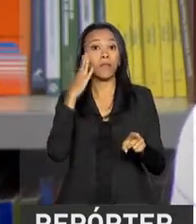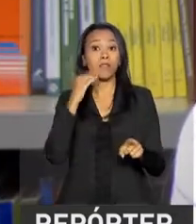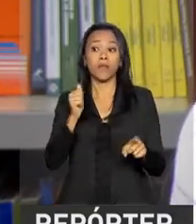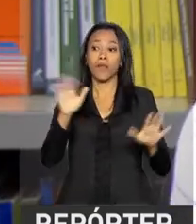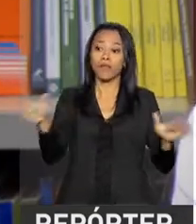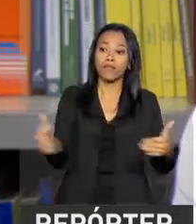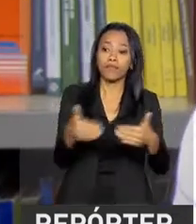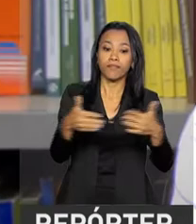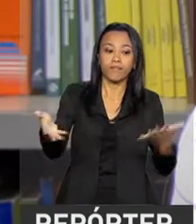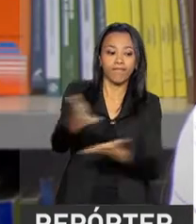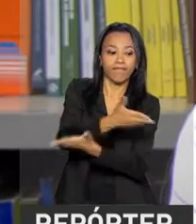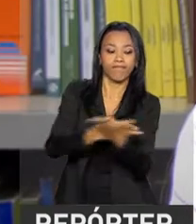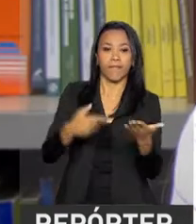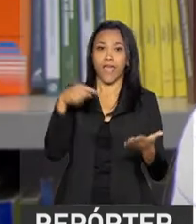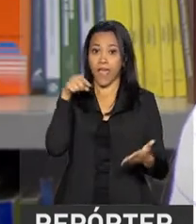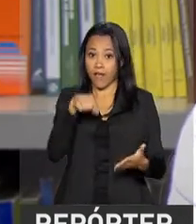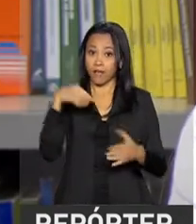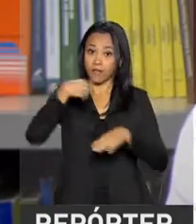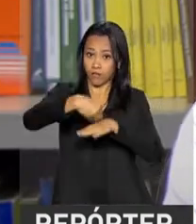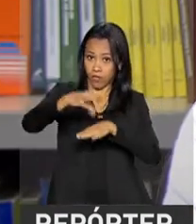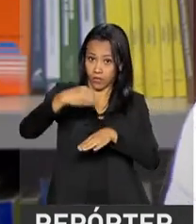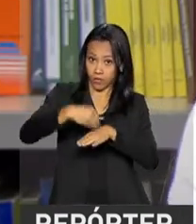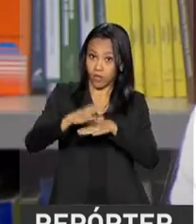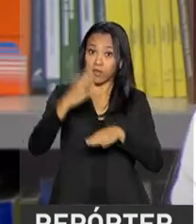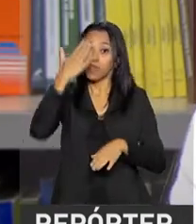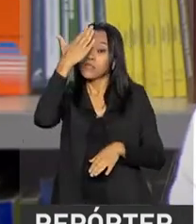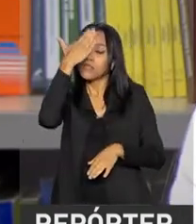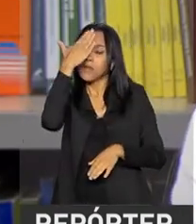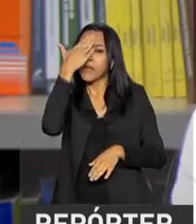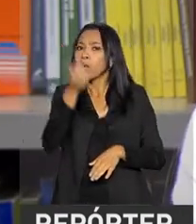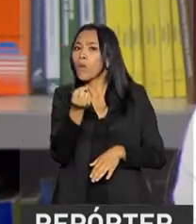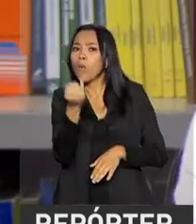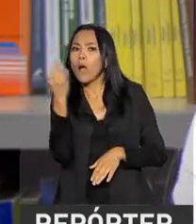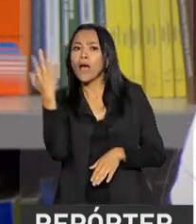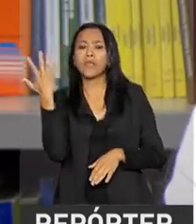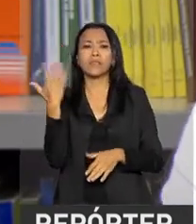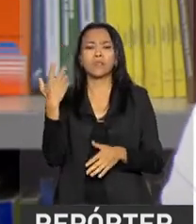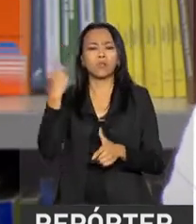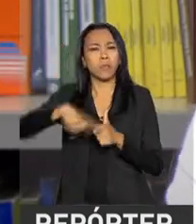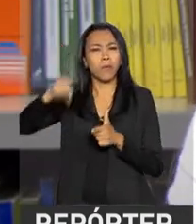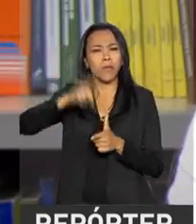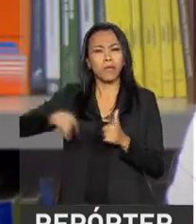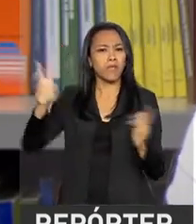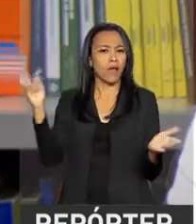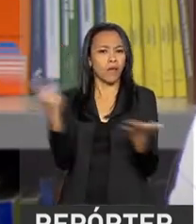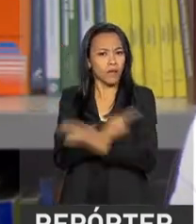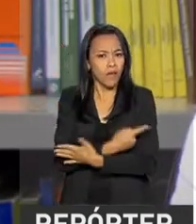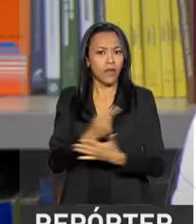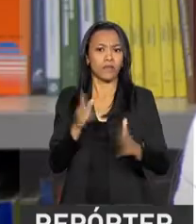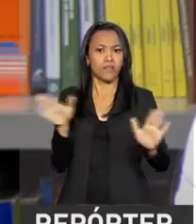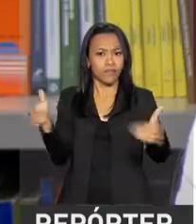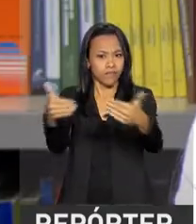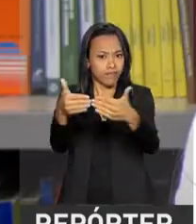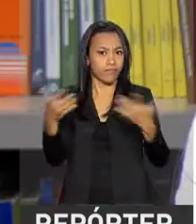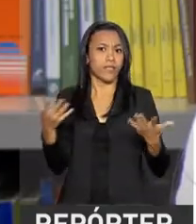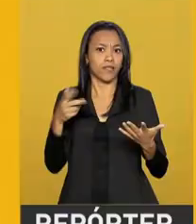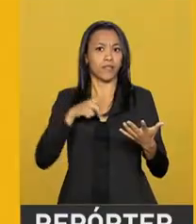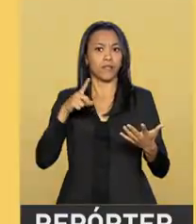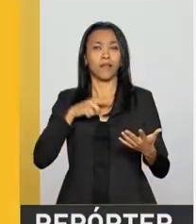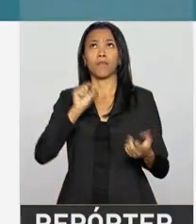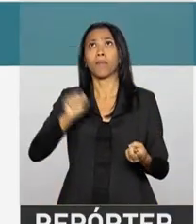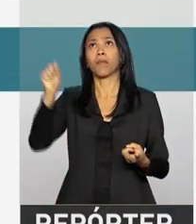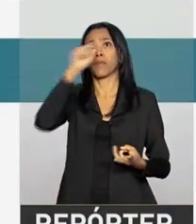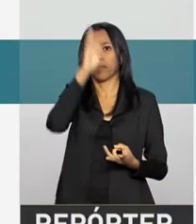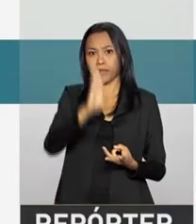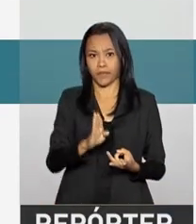consumo a partir desses dados nem a gente consegue saber quais são os maiores problemas das relações de consumo que nós temos parado pelo brasil